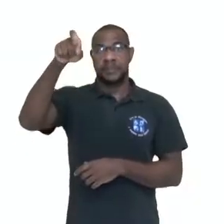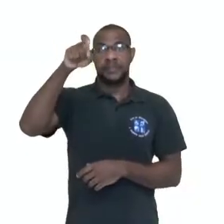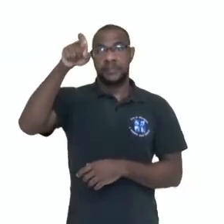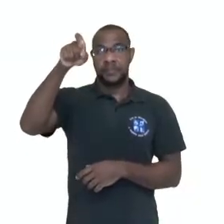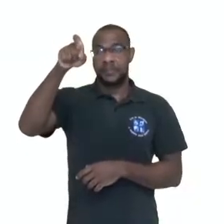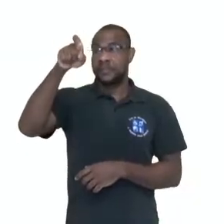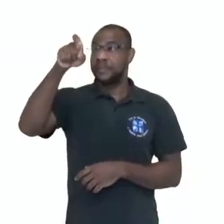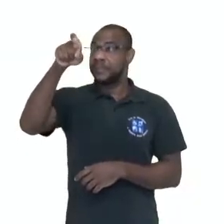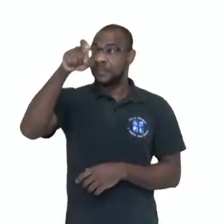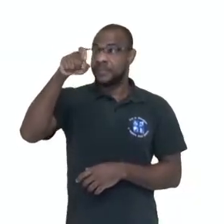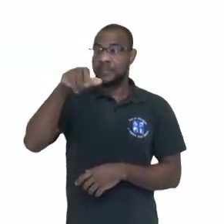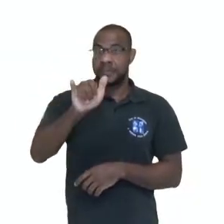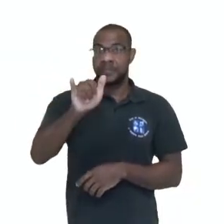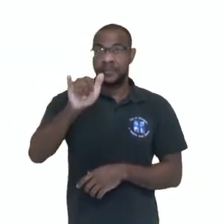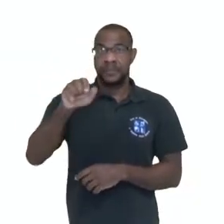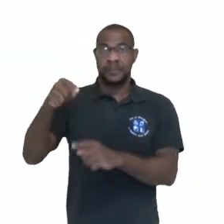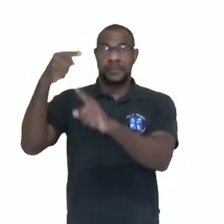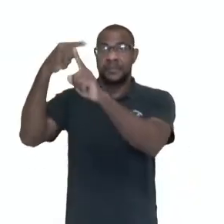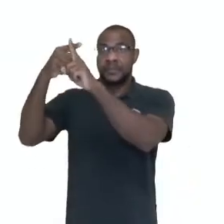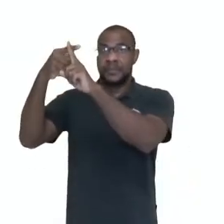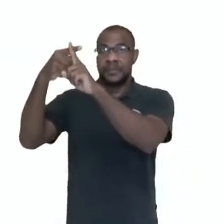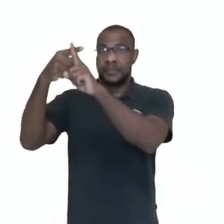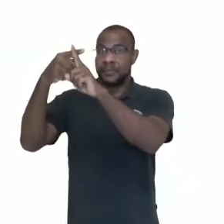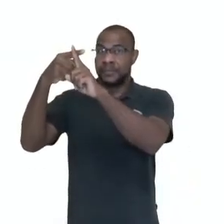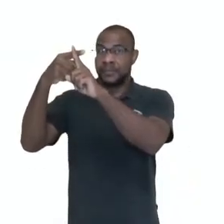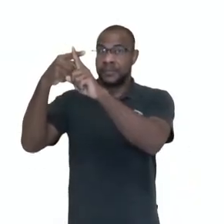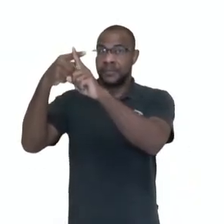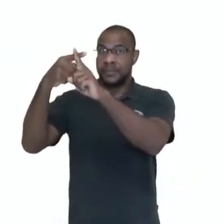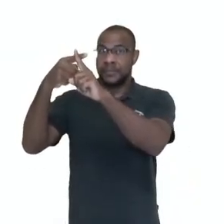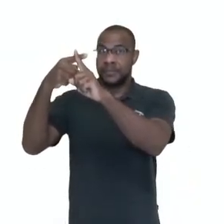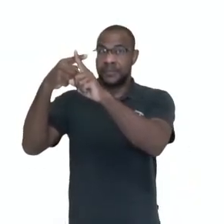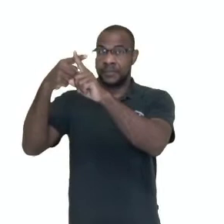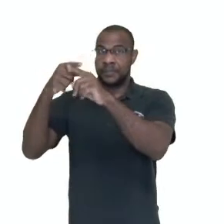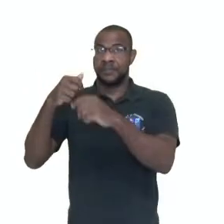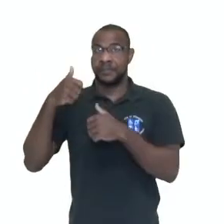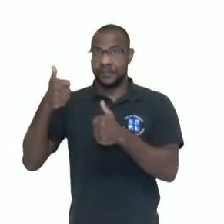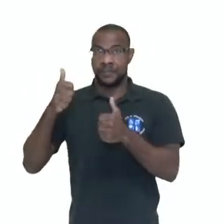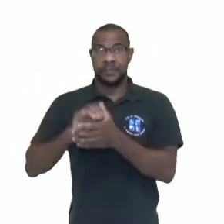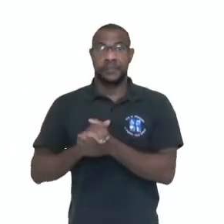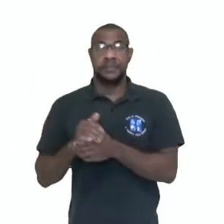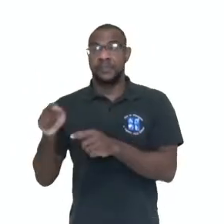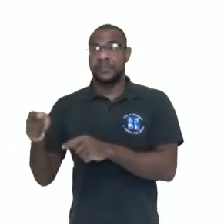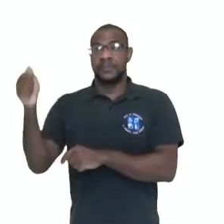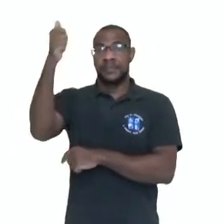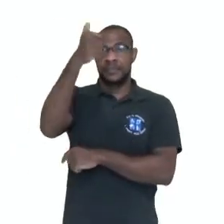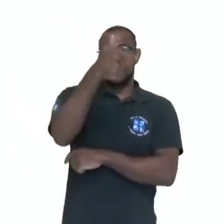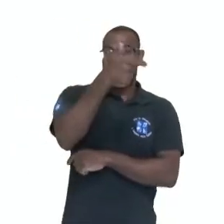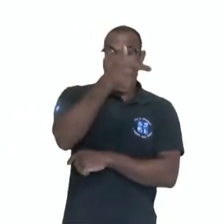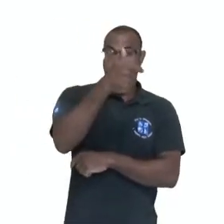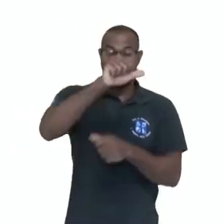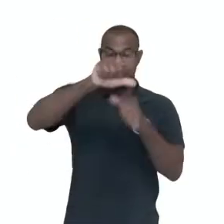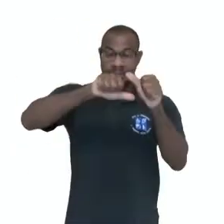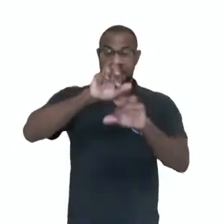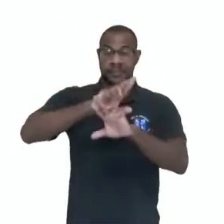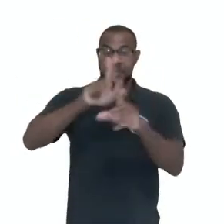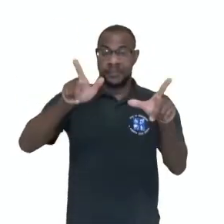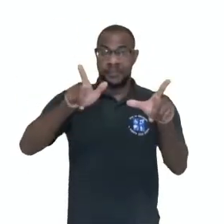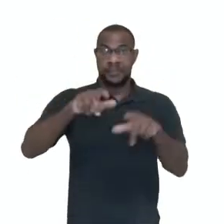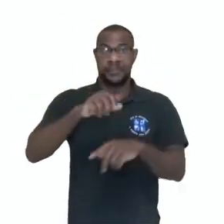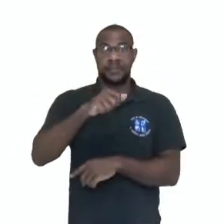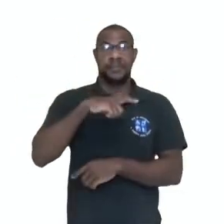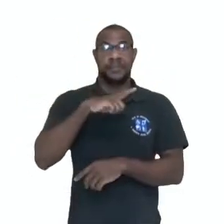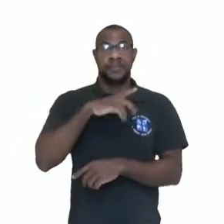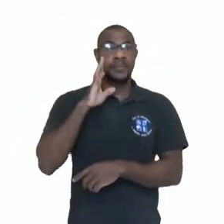são positivos, ó. X positivo, y também. Já no segundo, já muda, ó. Em cada quadrante eu